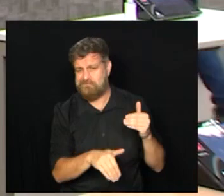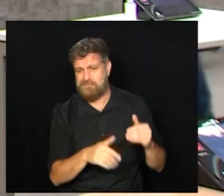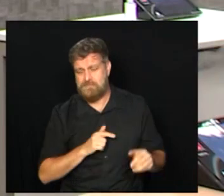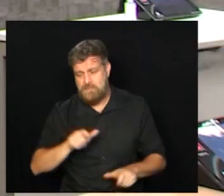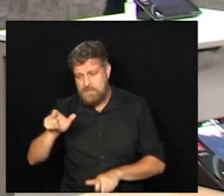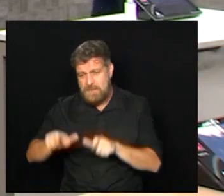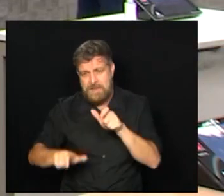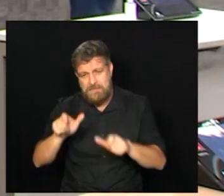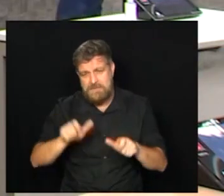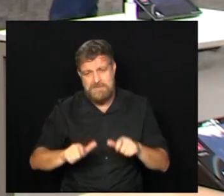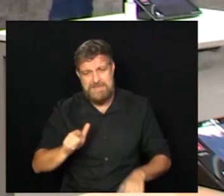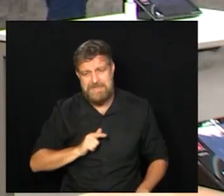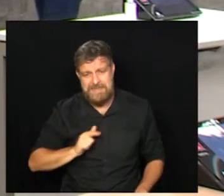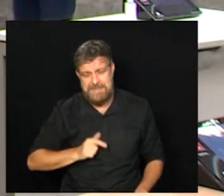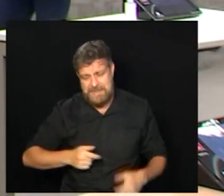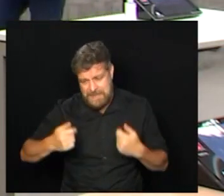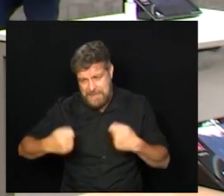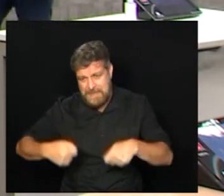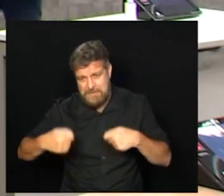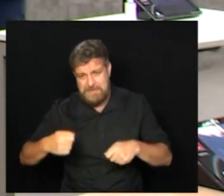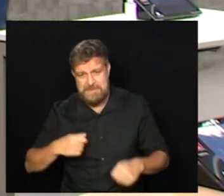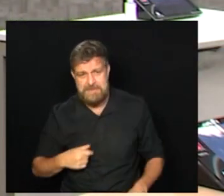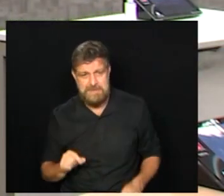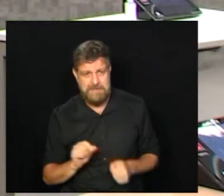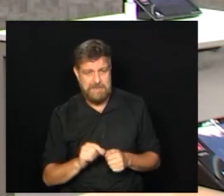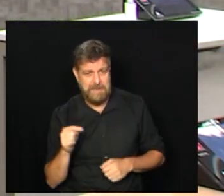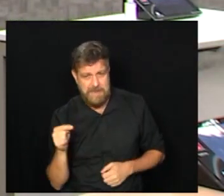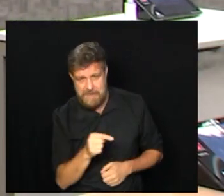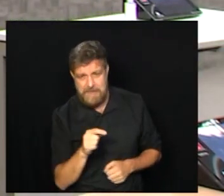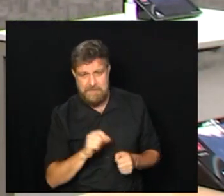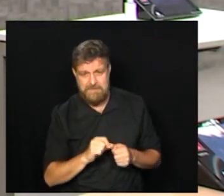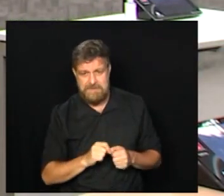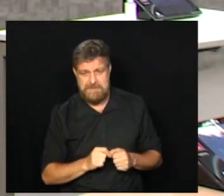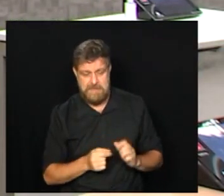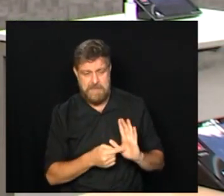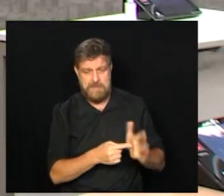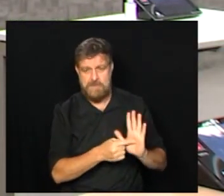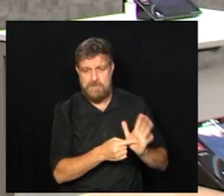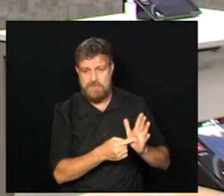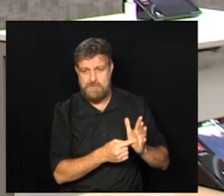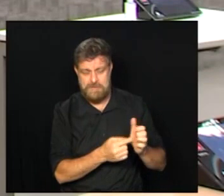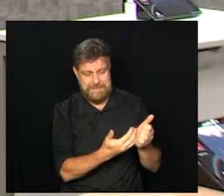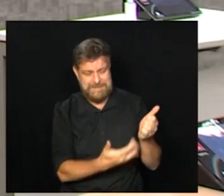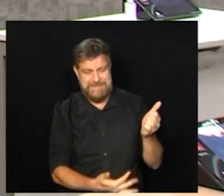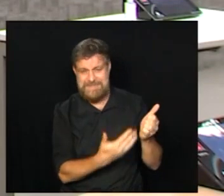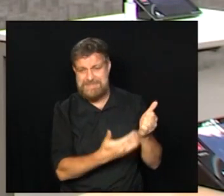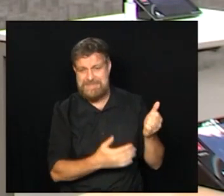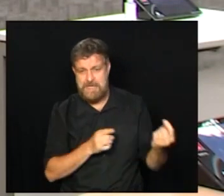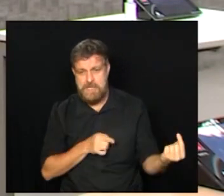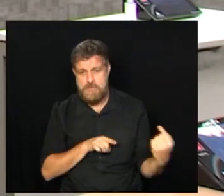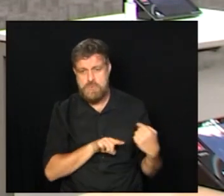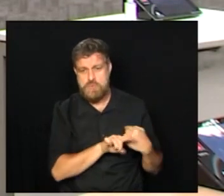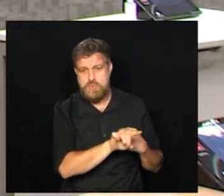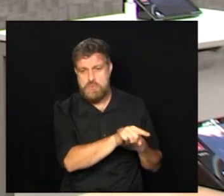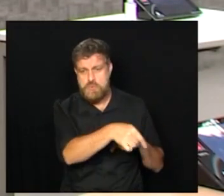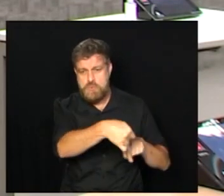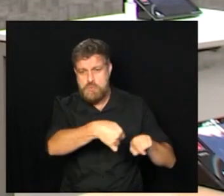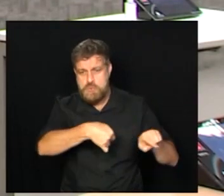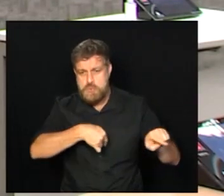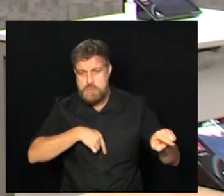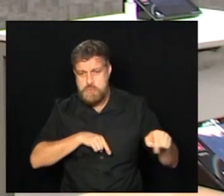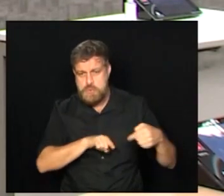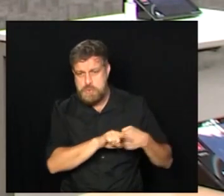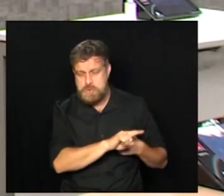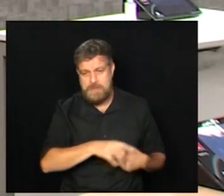pessoas com essa necessidade de fazer a hemodiálise. E a cobrança por parte desse vereador é para